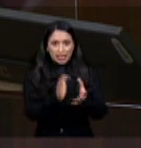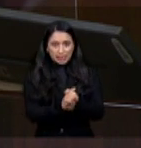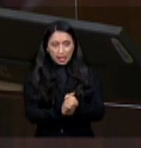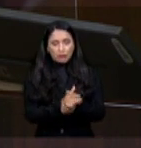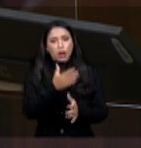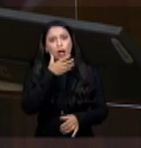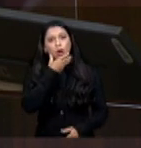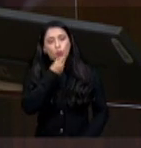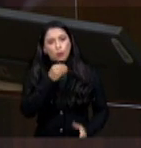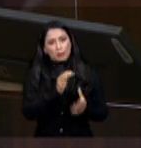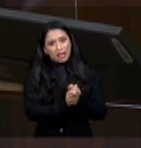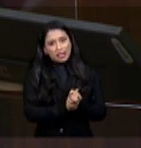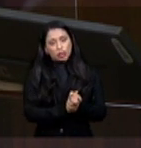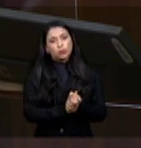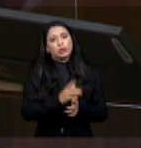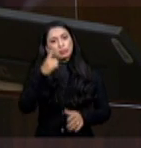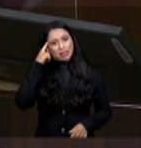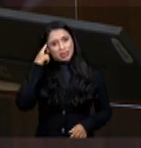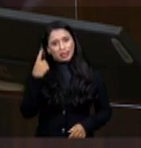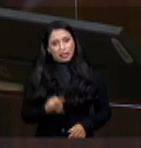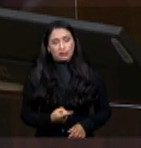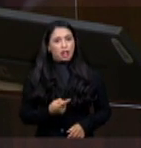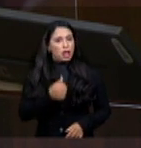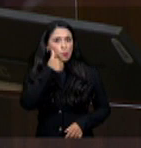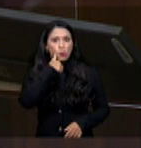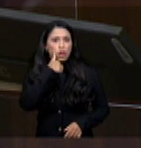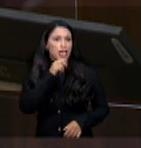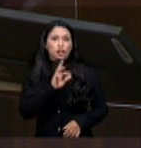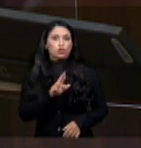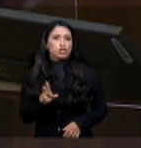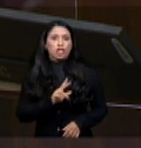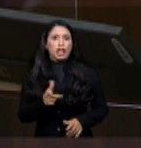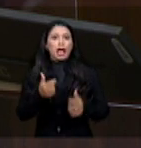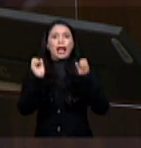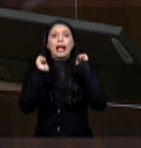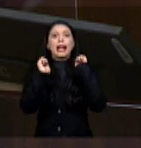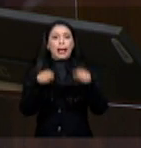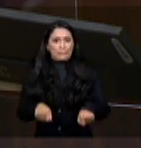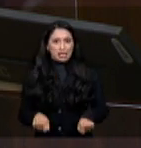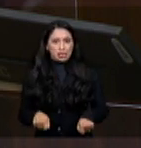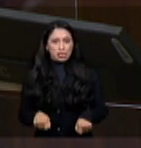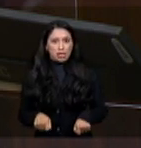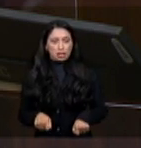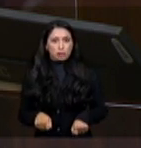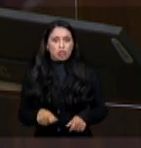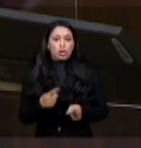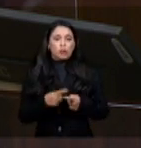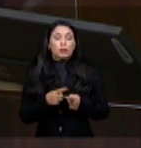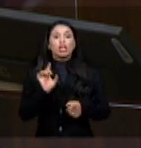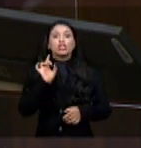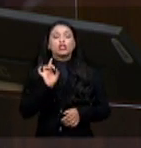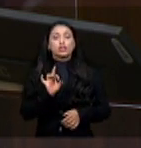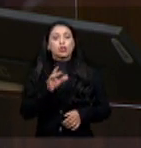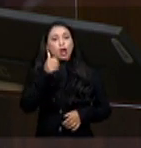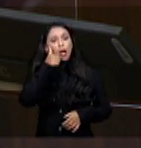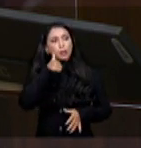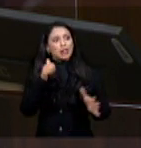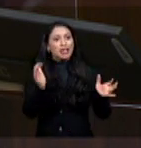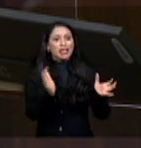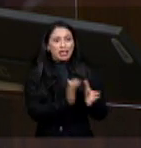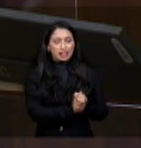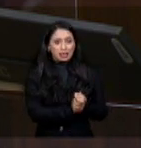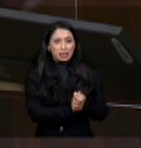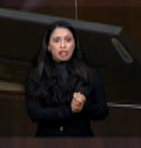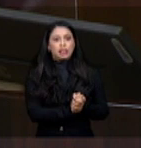t1962 era considerada relativamente em que é porque só o estatuto da mulher casada é que